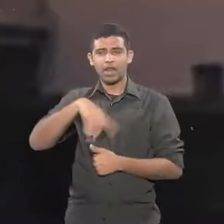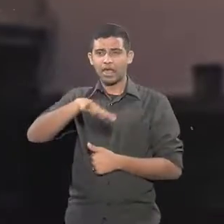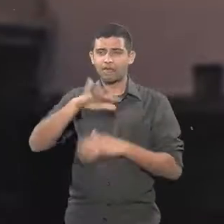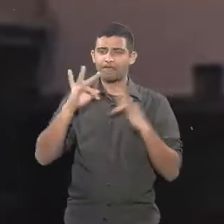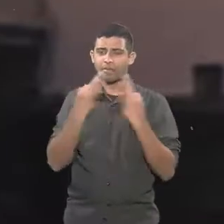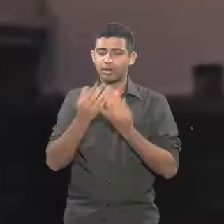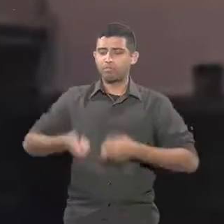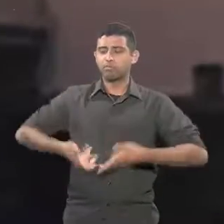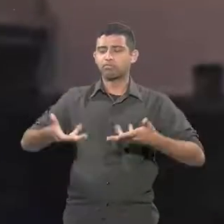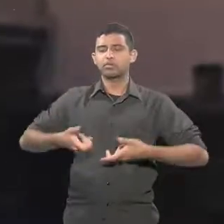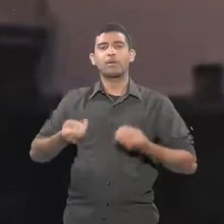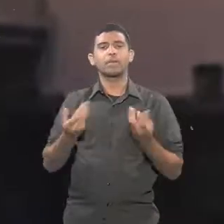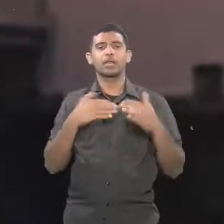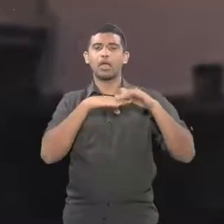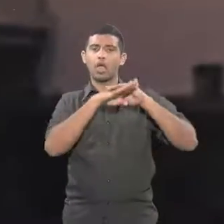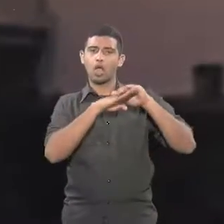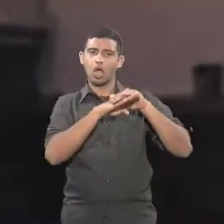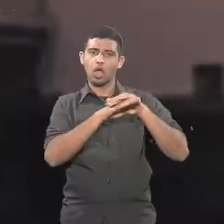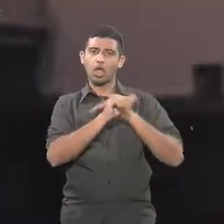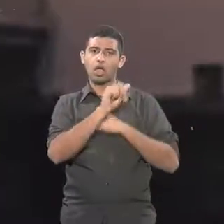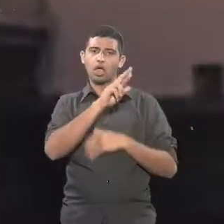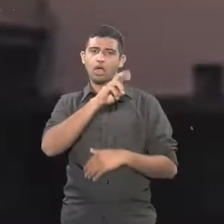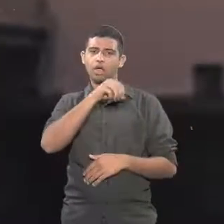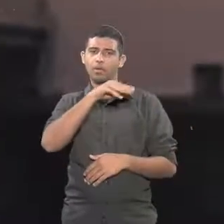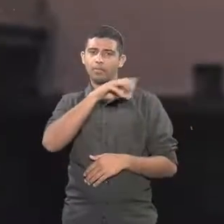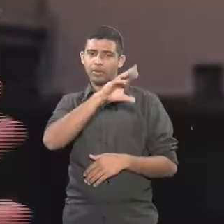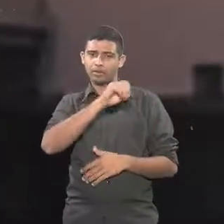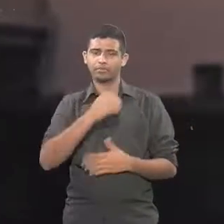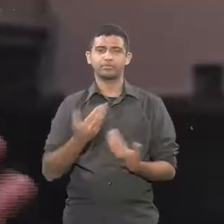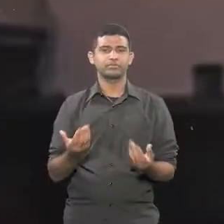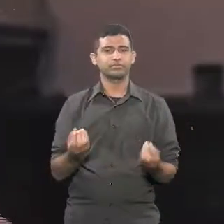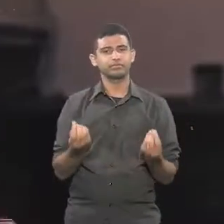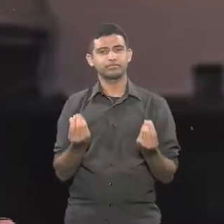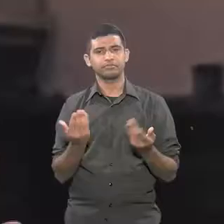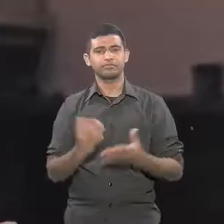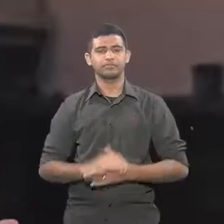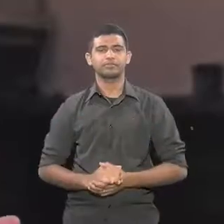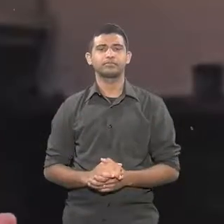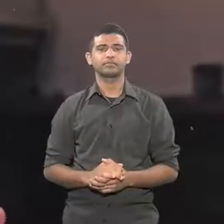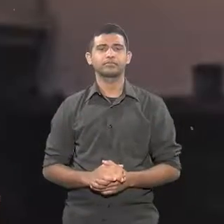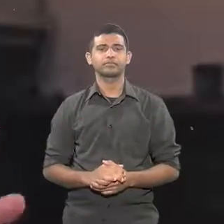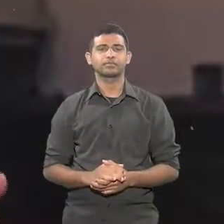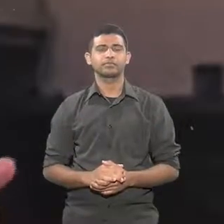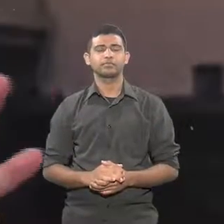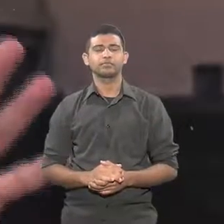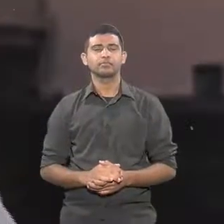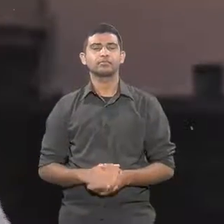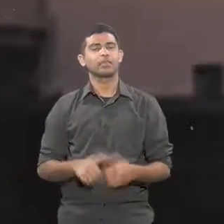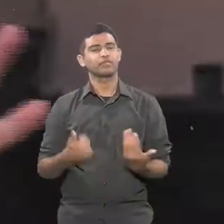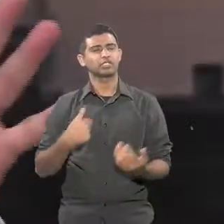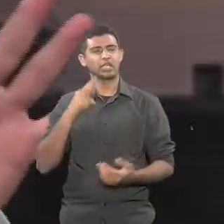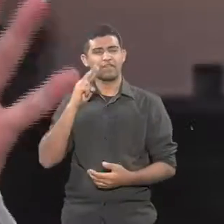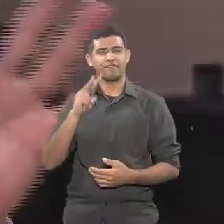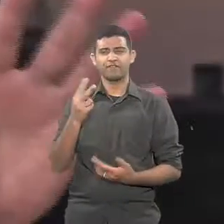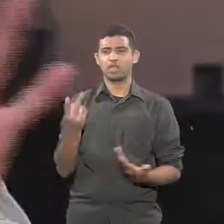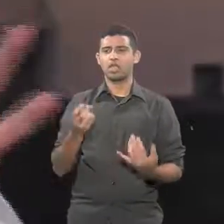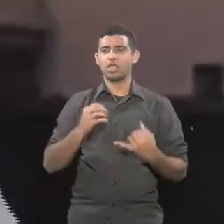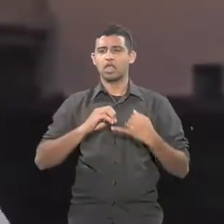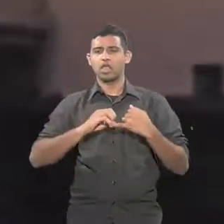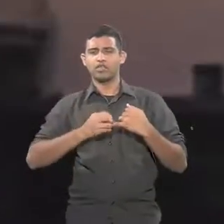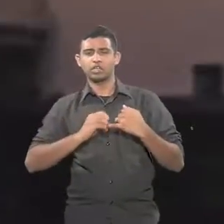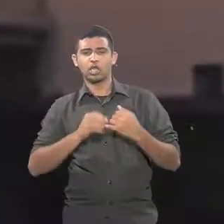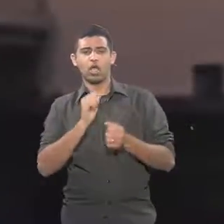compor a despensa, né, para a alimentação no domicílio, né. E aí você vê essas questões de cereais e leguminosas, por